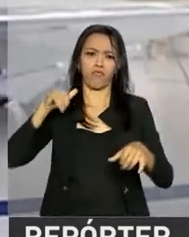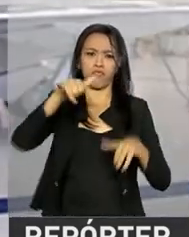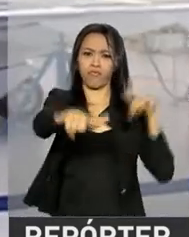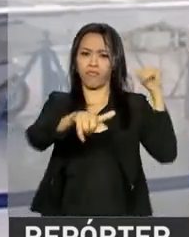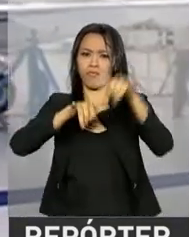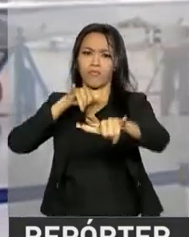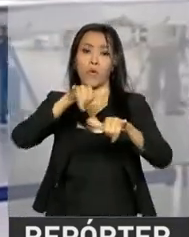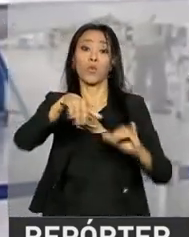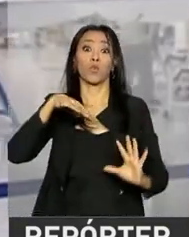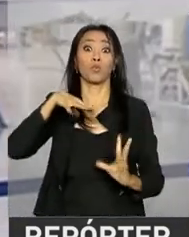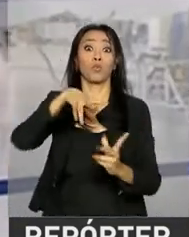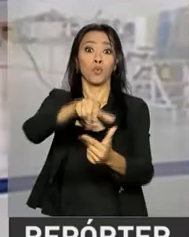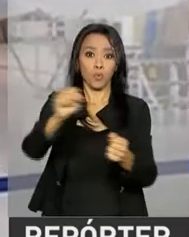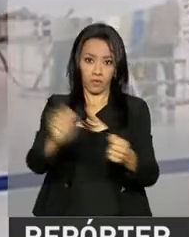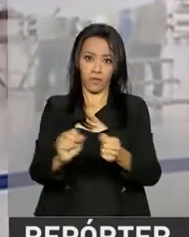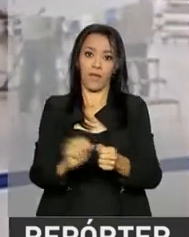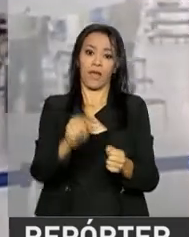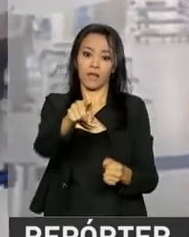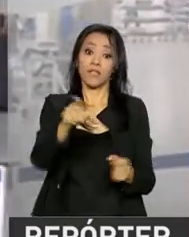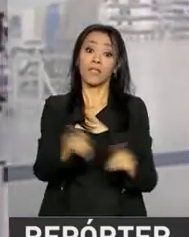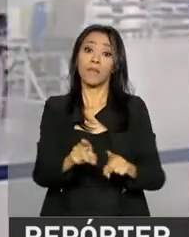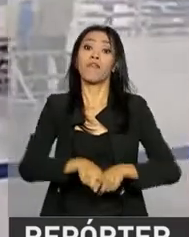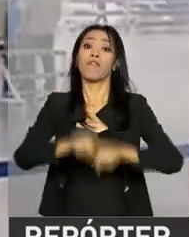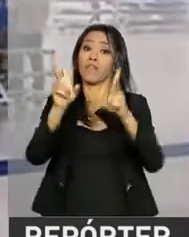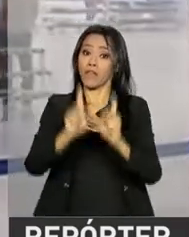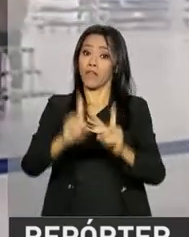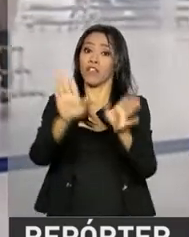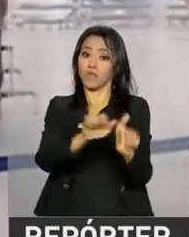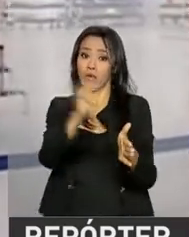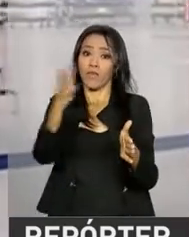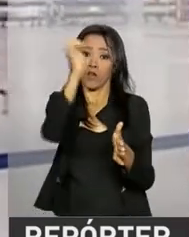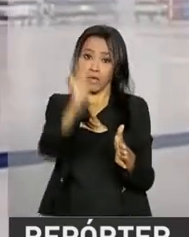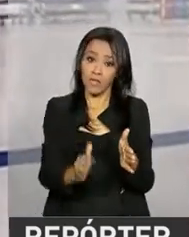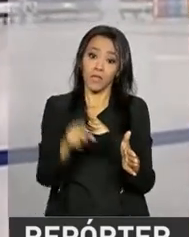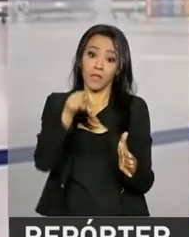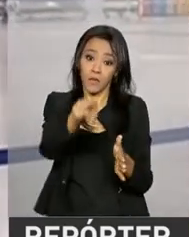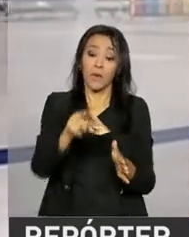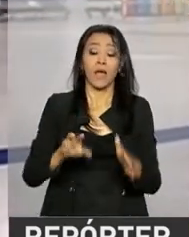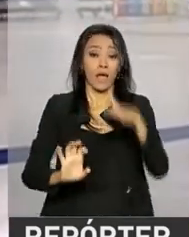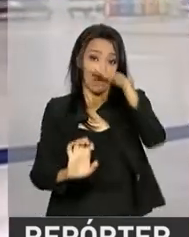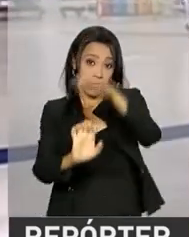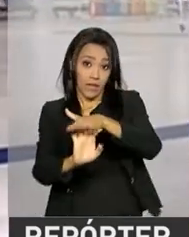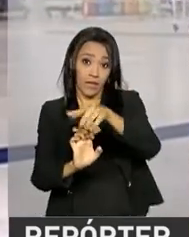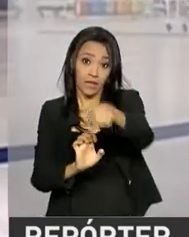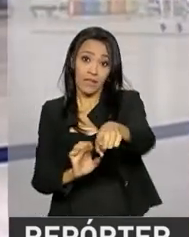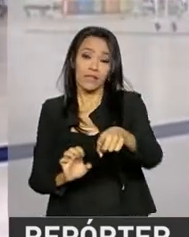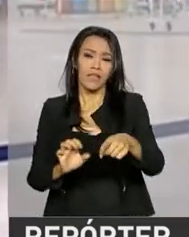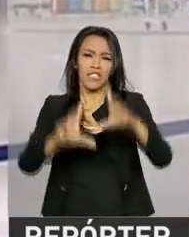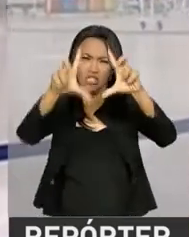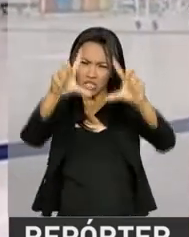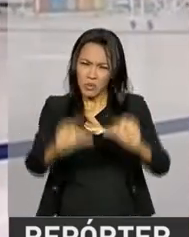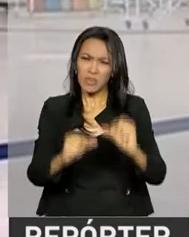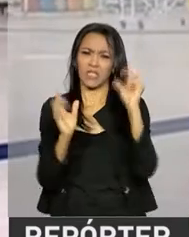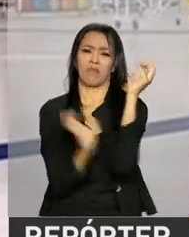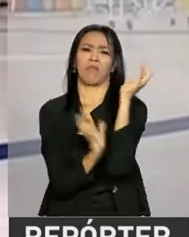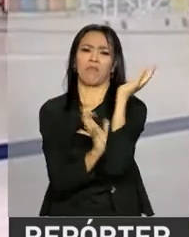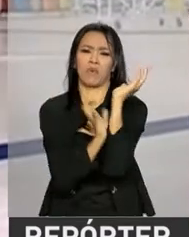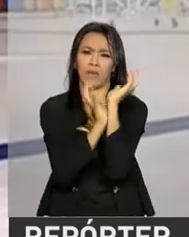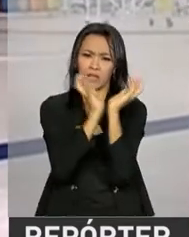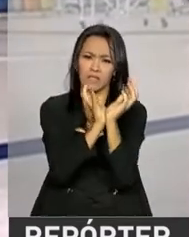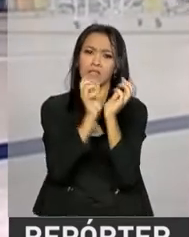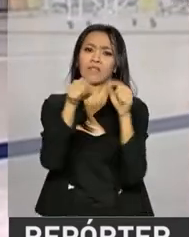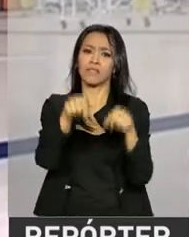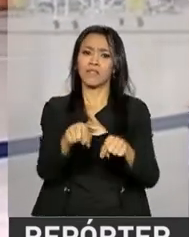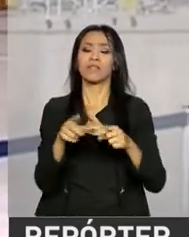militares do mundo e uma das principais exportadoras brasileiras. Para a direção da companhia, a desburocratização de procedimentos por parte